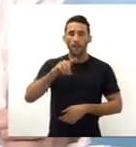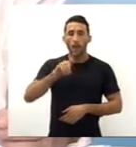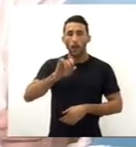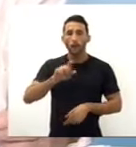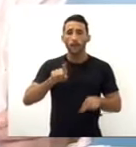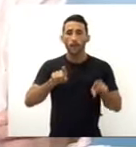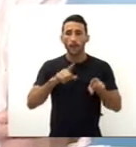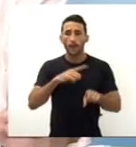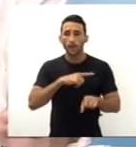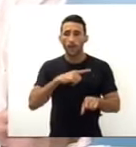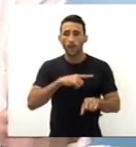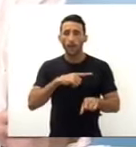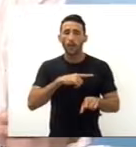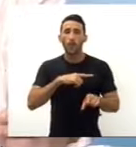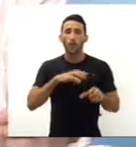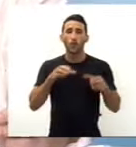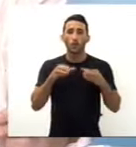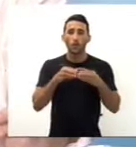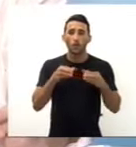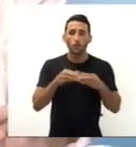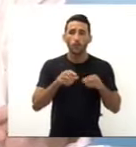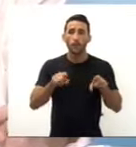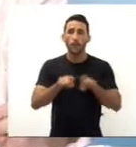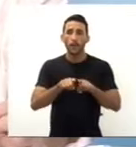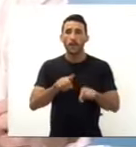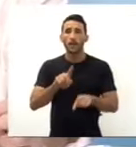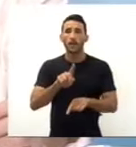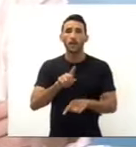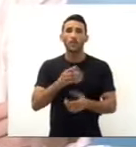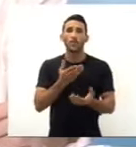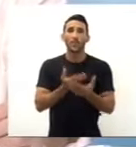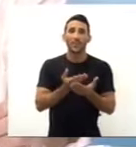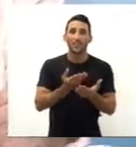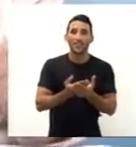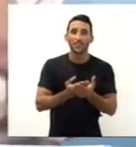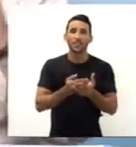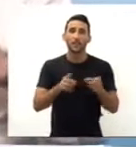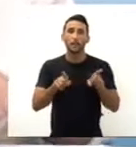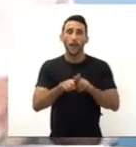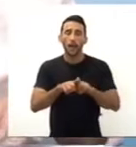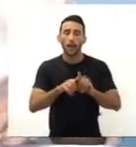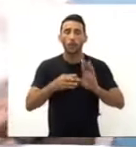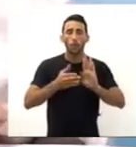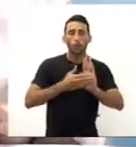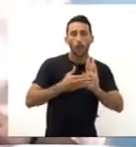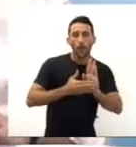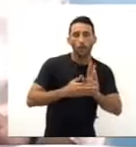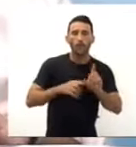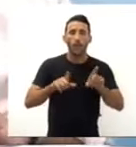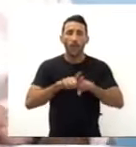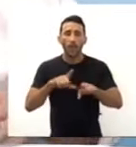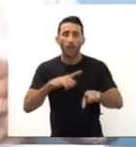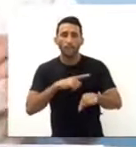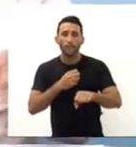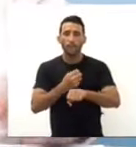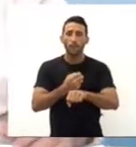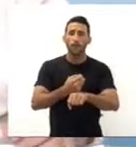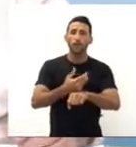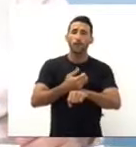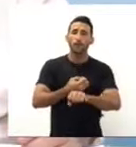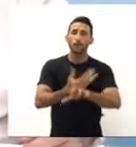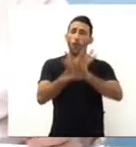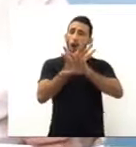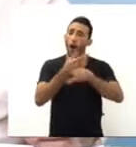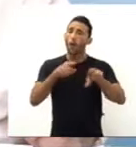equipes gestoras, professores e estudantes documentos orientadores, videoconferências, videoaulas e diversos